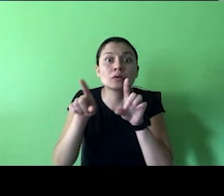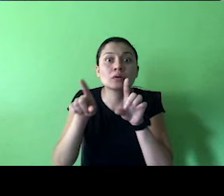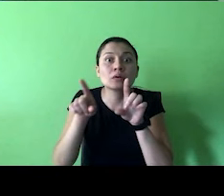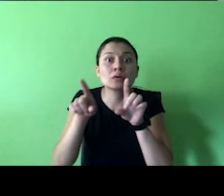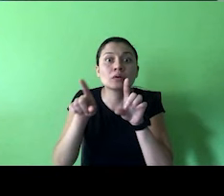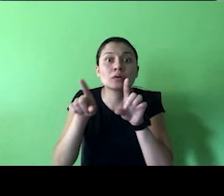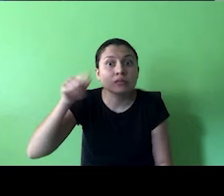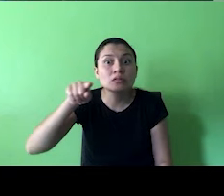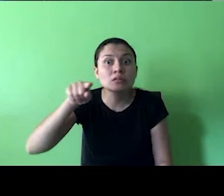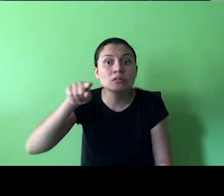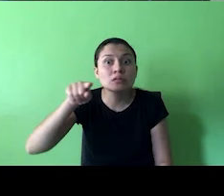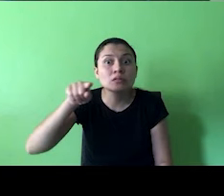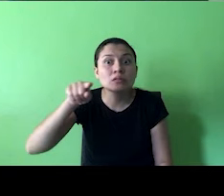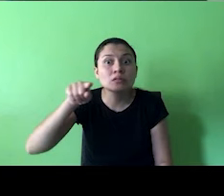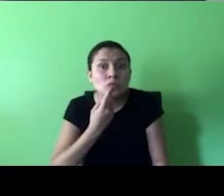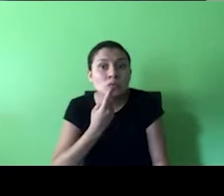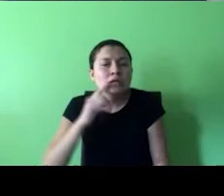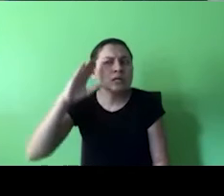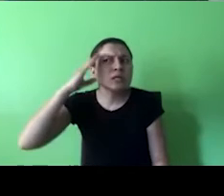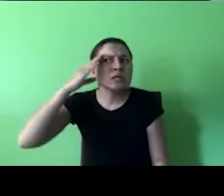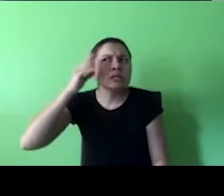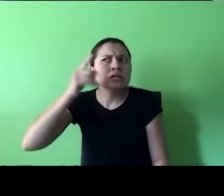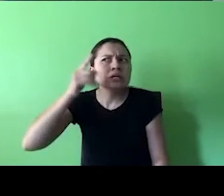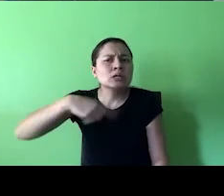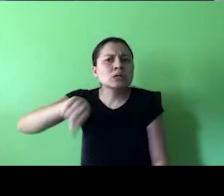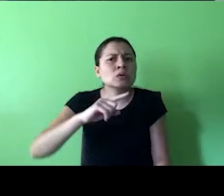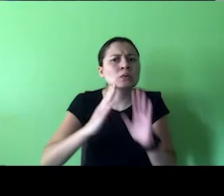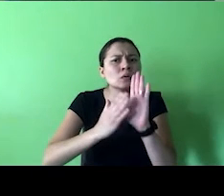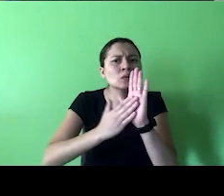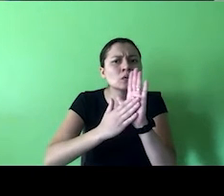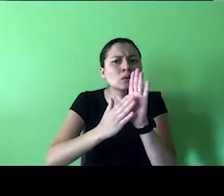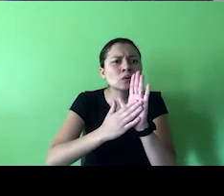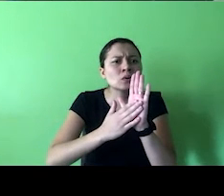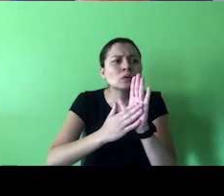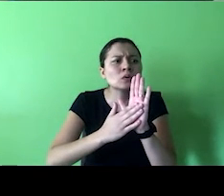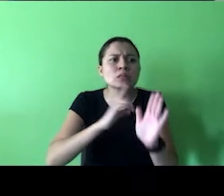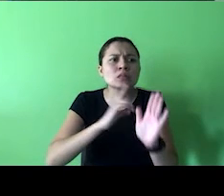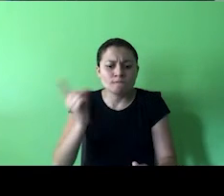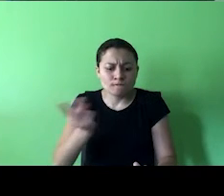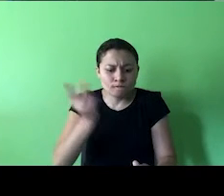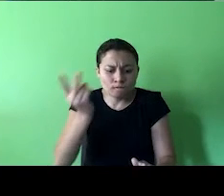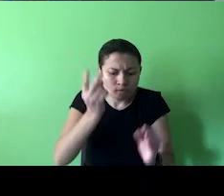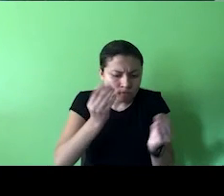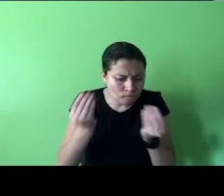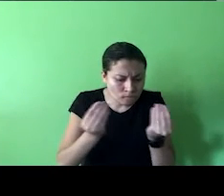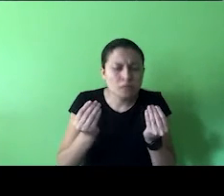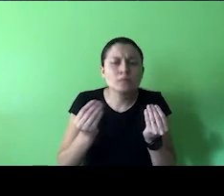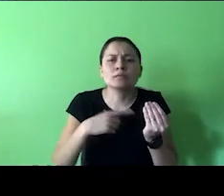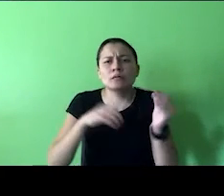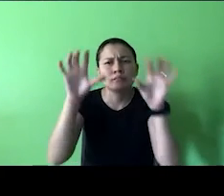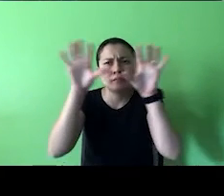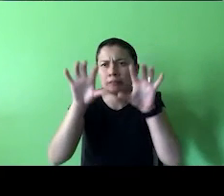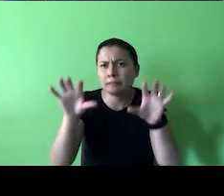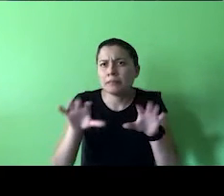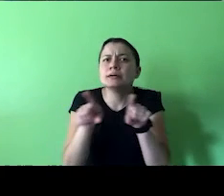entendimento do público surdo sobre a proposta de valor da nossa ideia. E mesmo a estrutura da aplicação e até coisas sobre